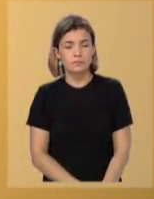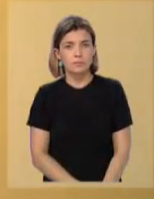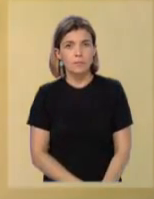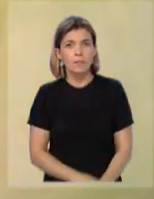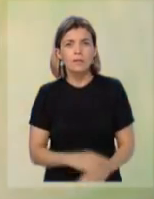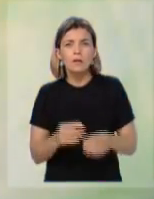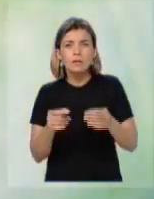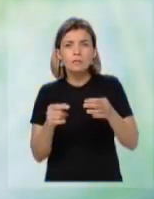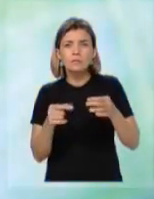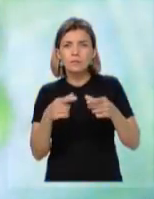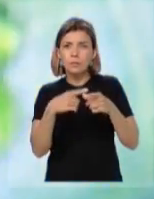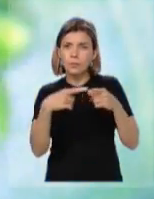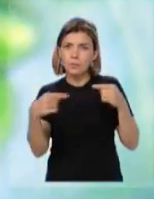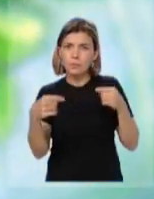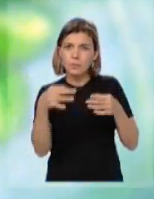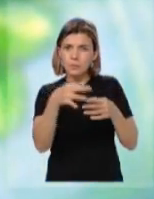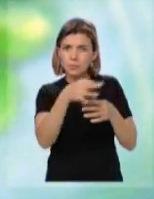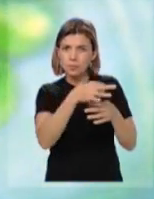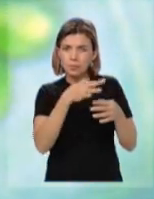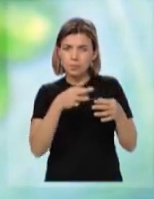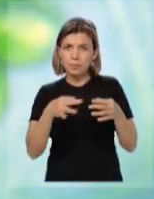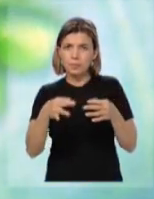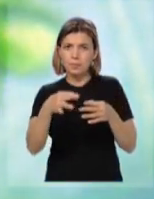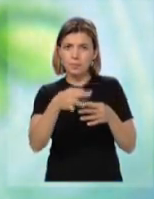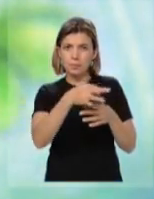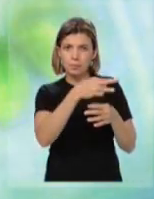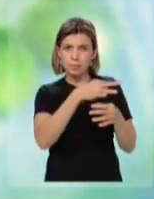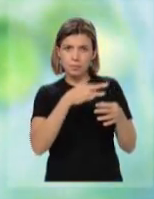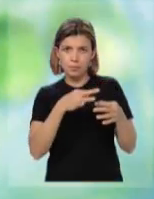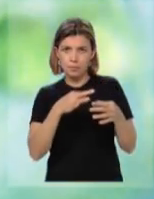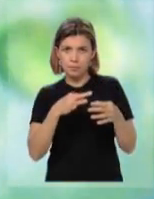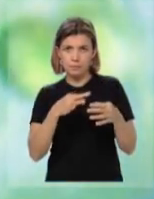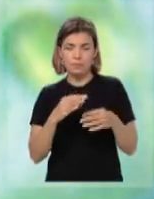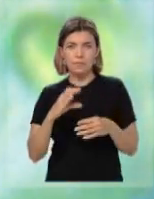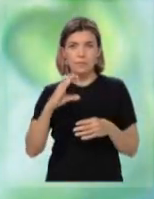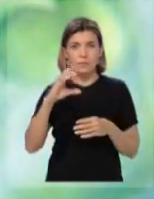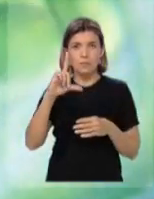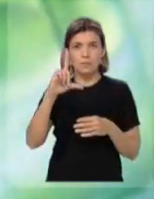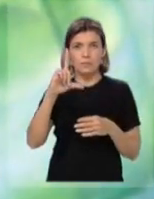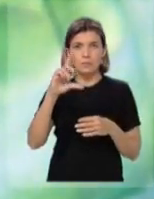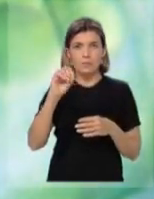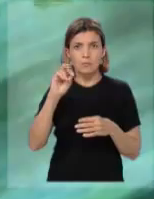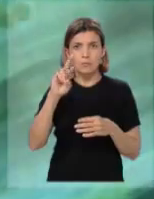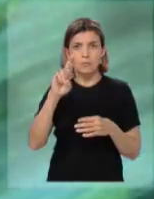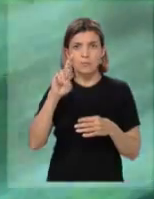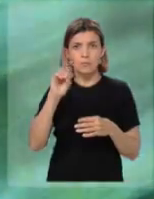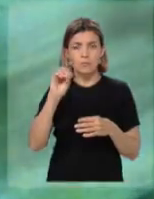A clorofila está presente em uma organela chamada cloroplasto.